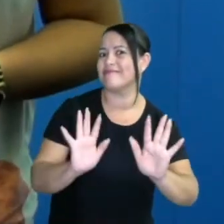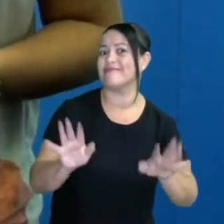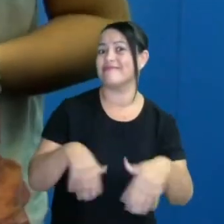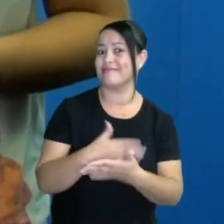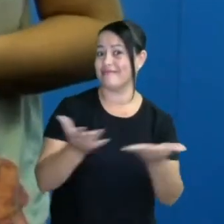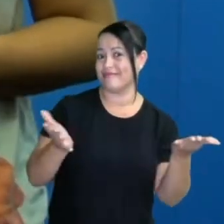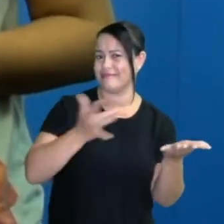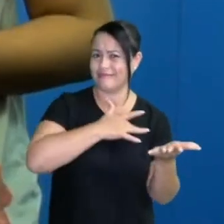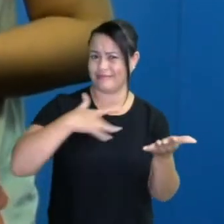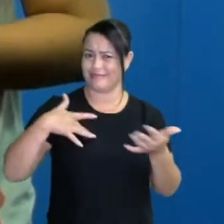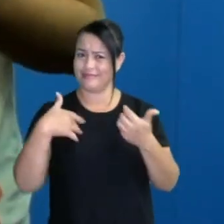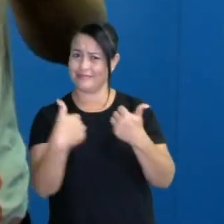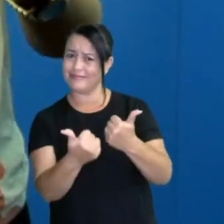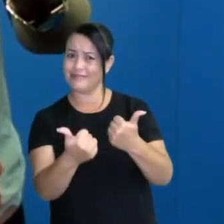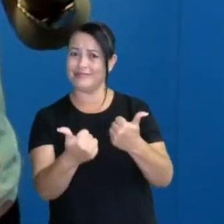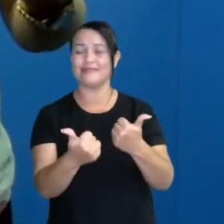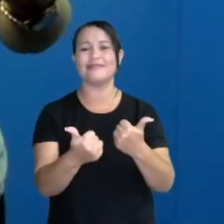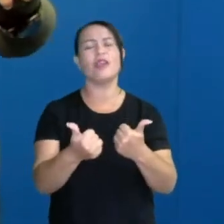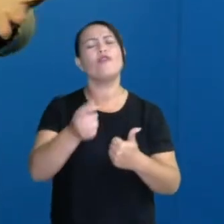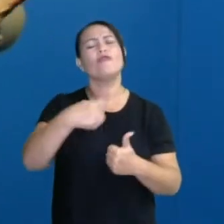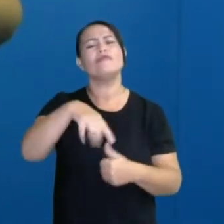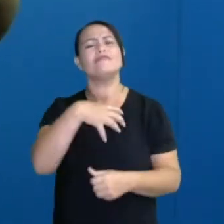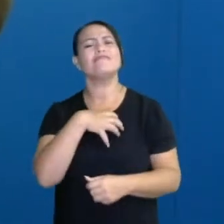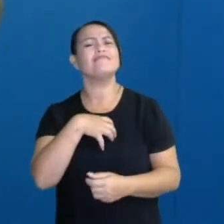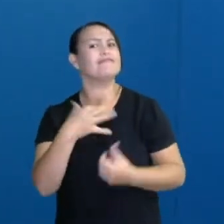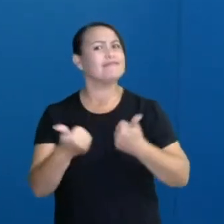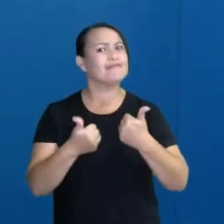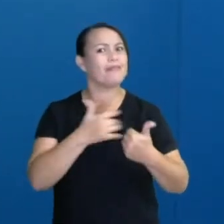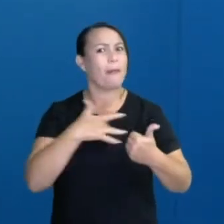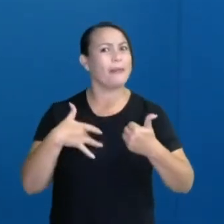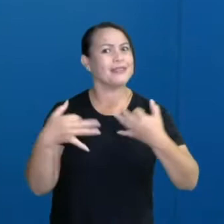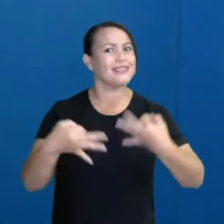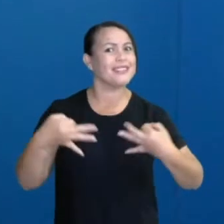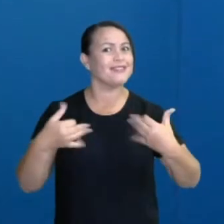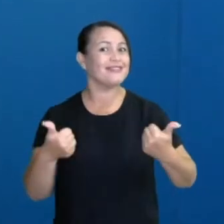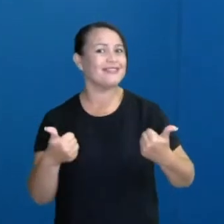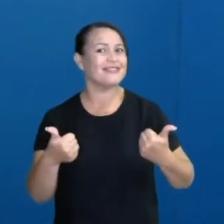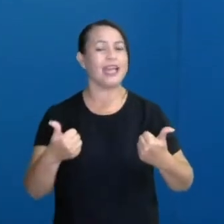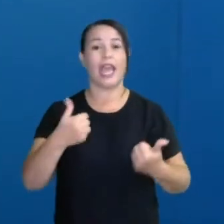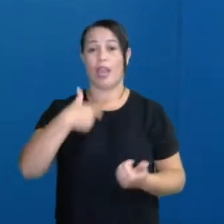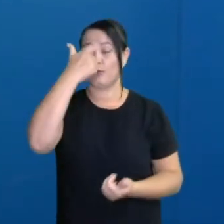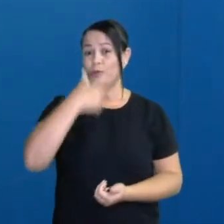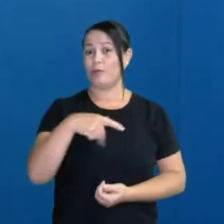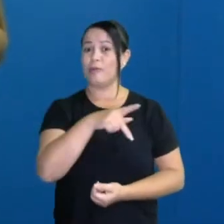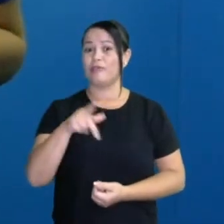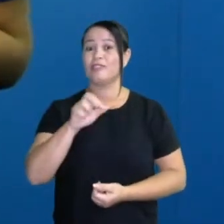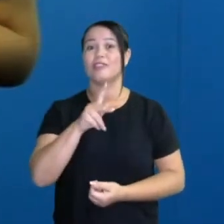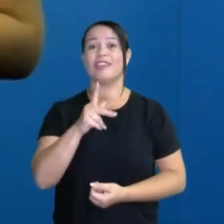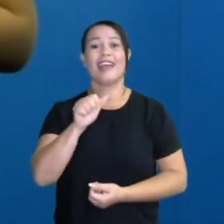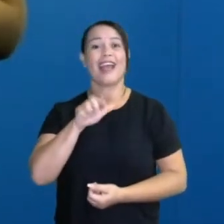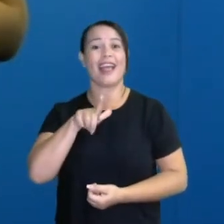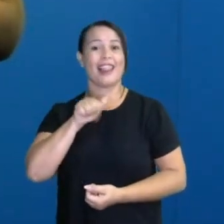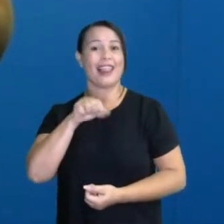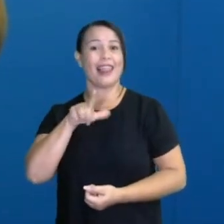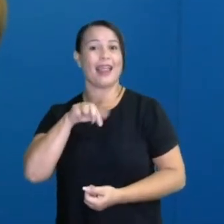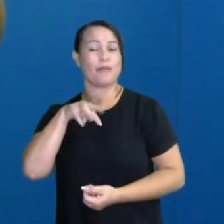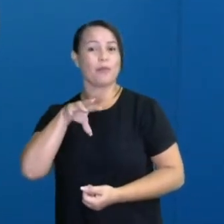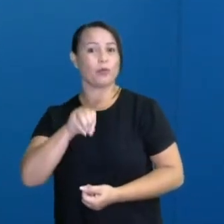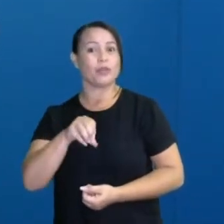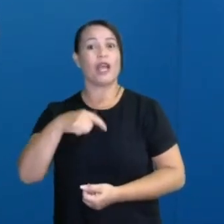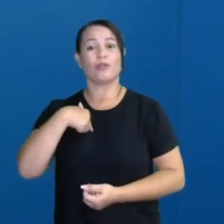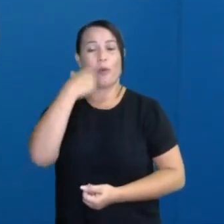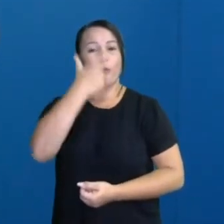turma! E aí, tudo bem com vocês? Como vocês estão? Tudo certinho? Eu sou a professora Carla Lemos e sou a professora